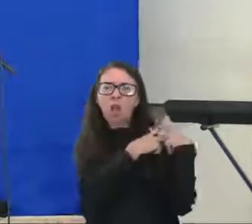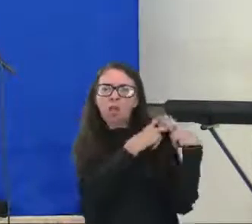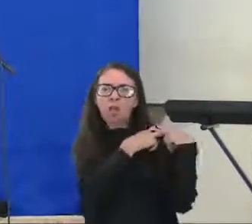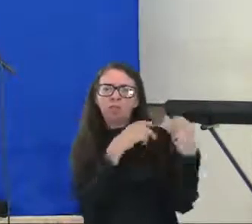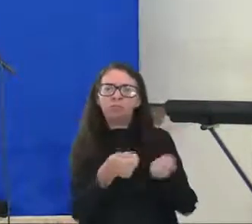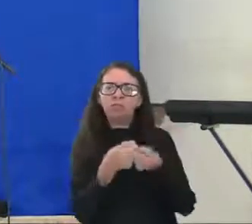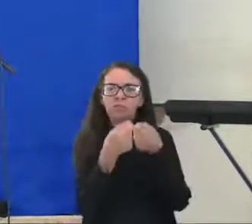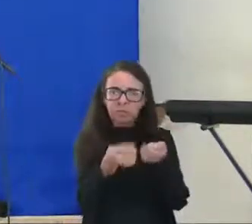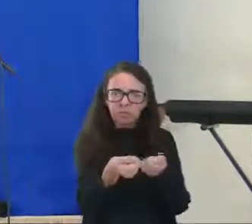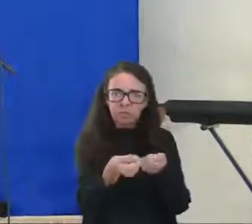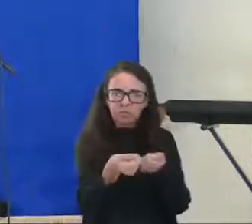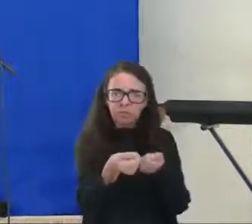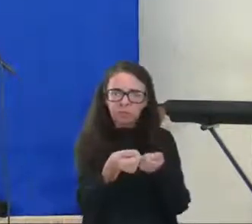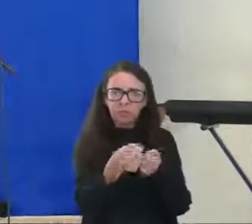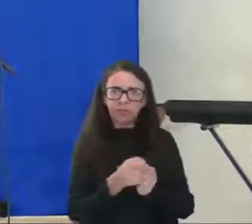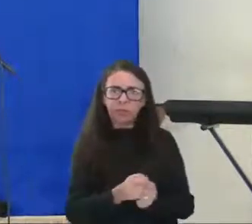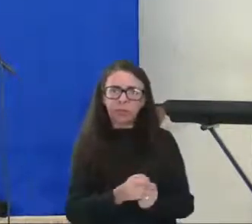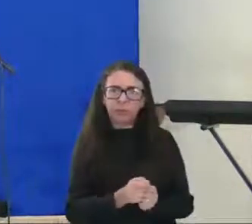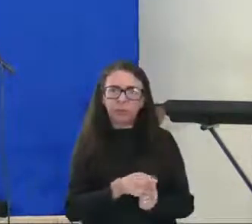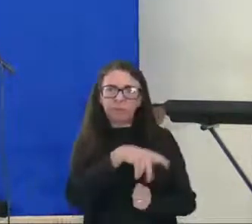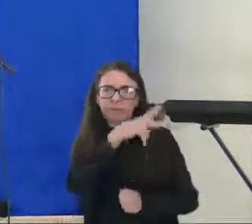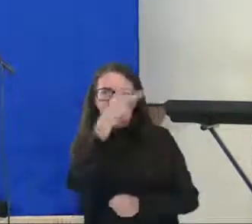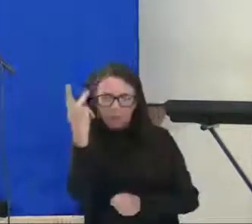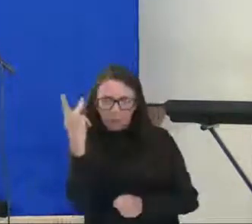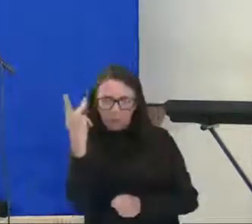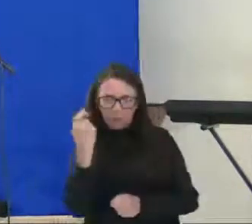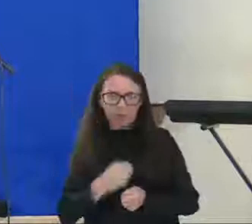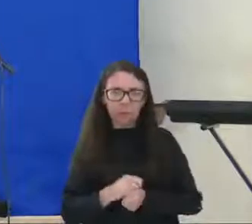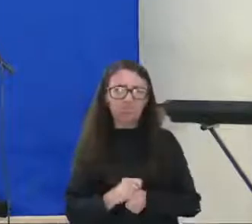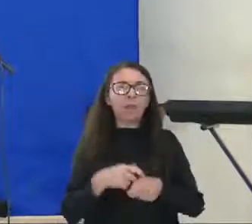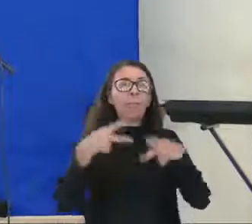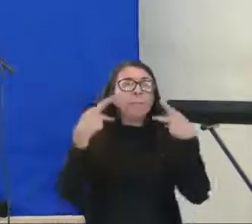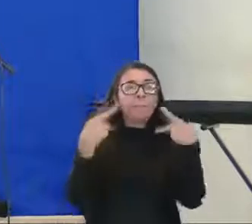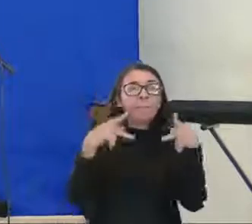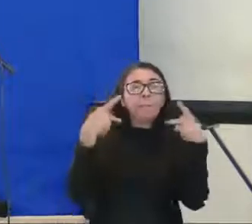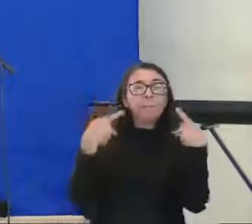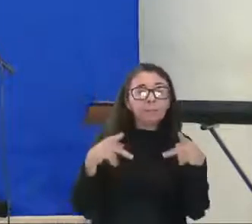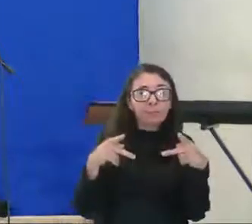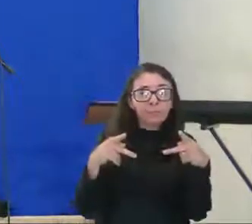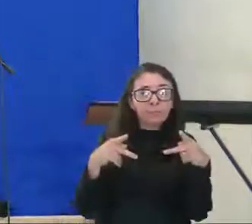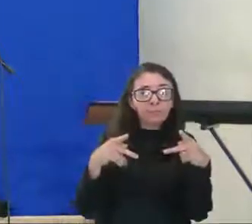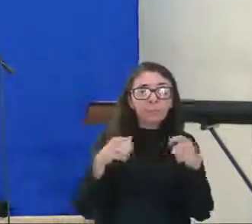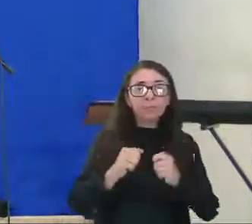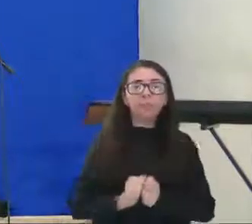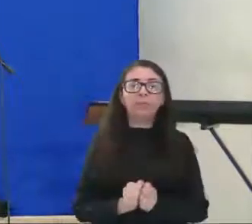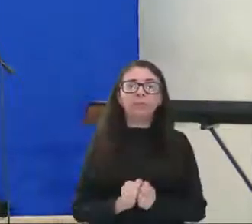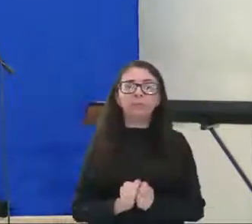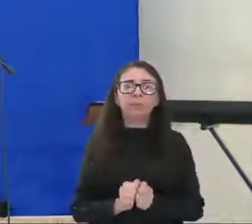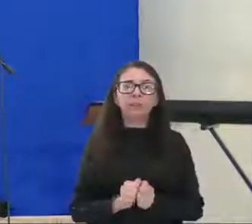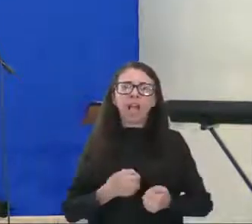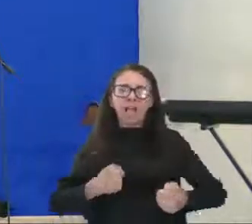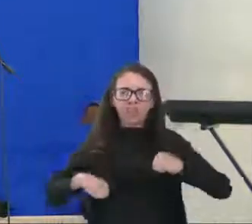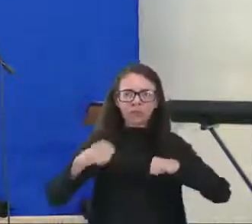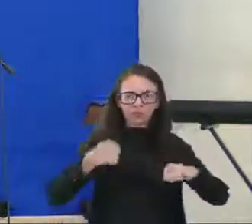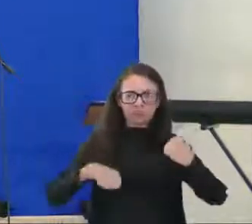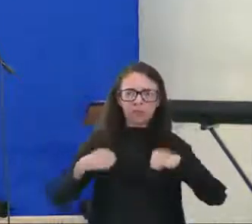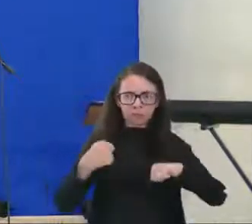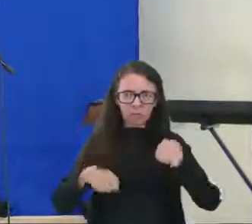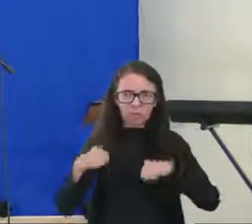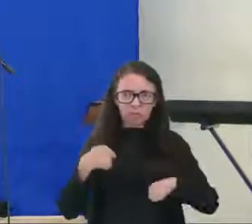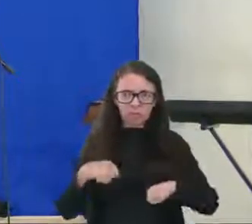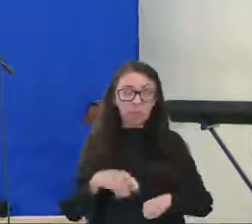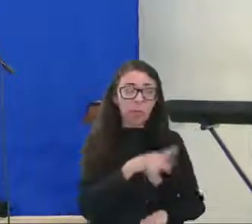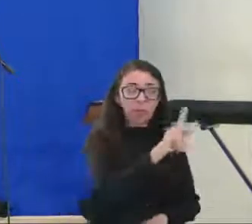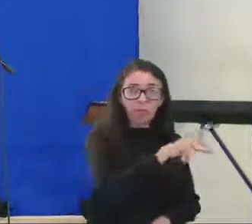de curar, socorros, governos, variedades de línguas. 29. Porventura são todos apóstolos, ou